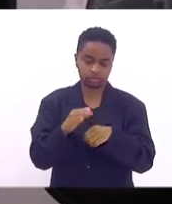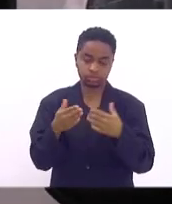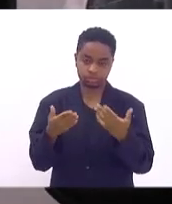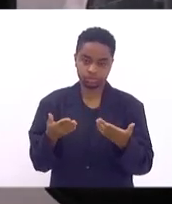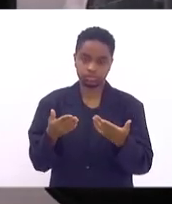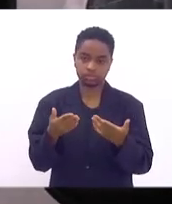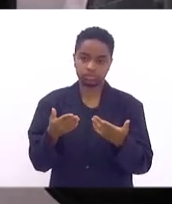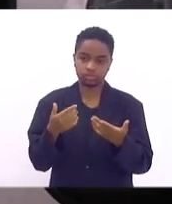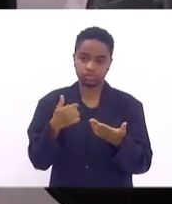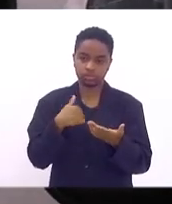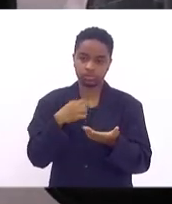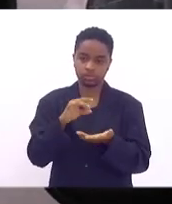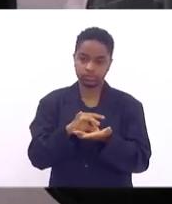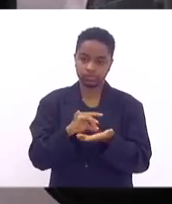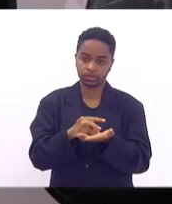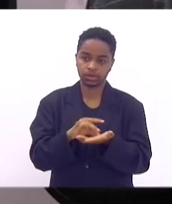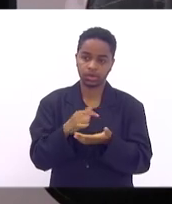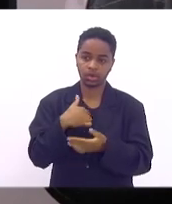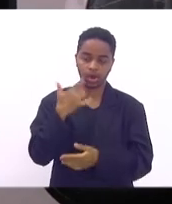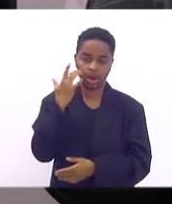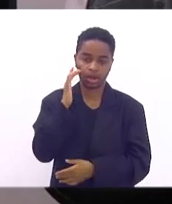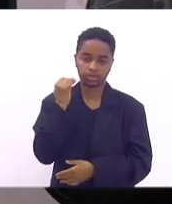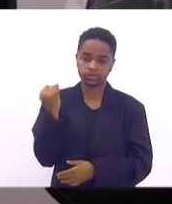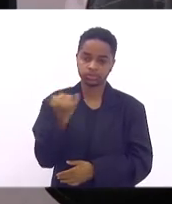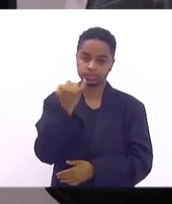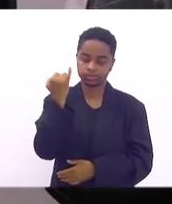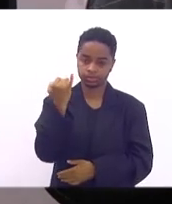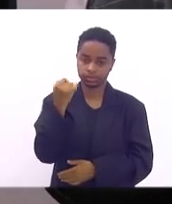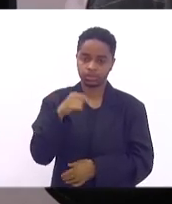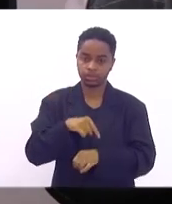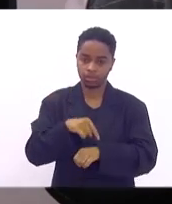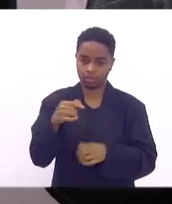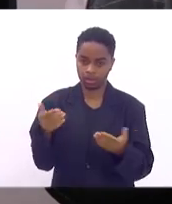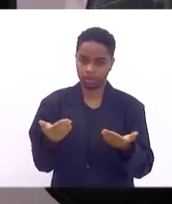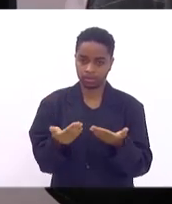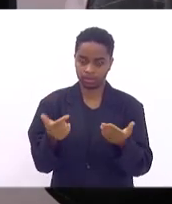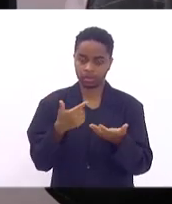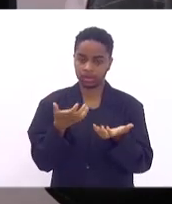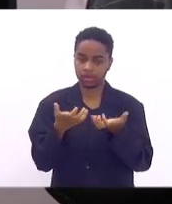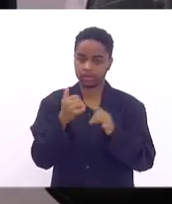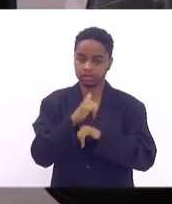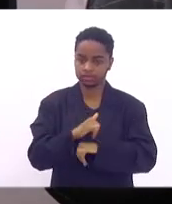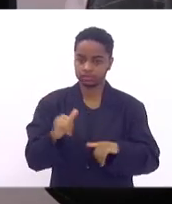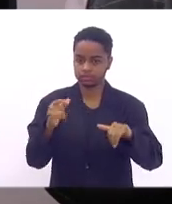Eu realmente acho muito importante esse momento, quero dizer isso para vocês.